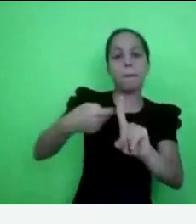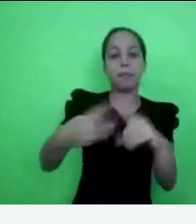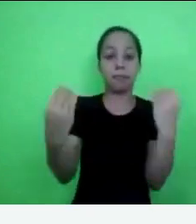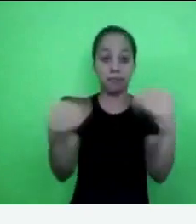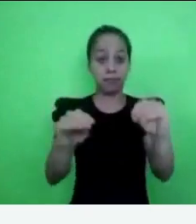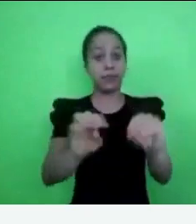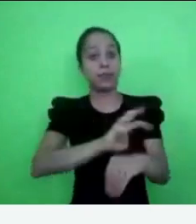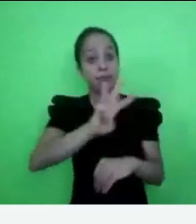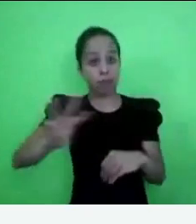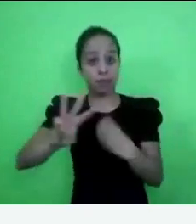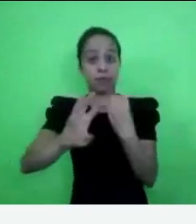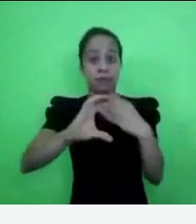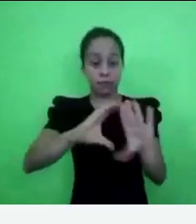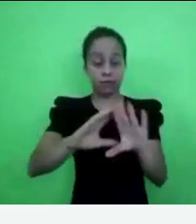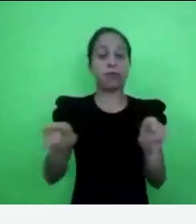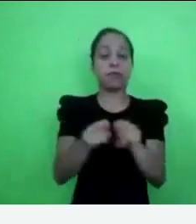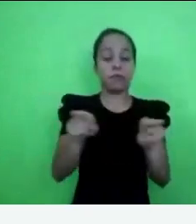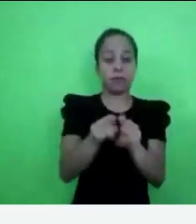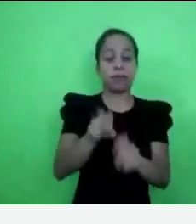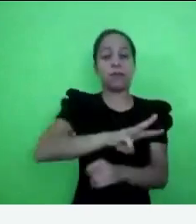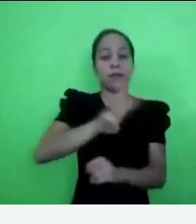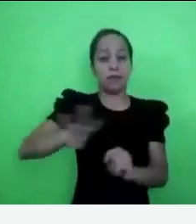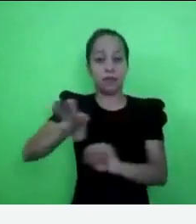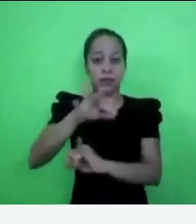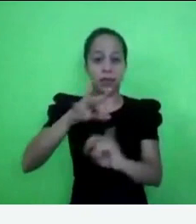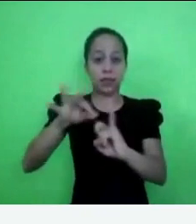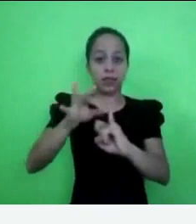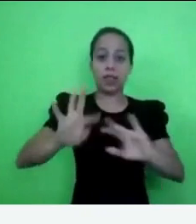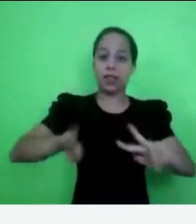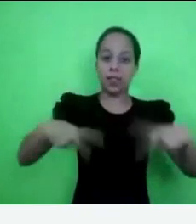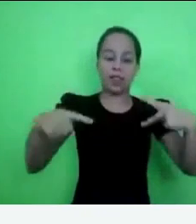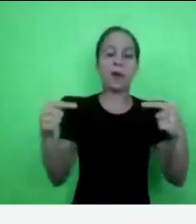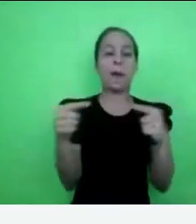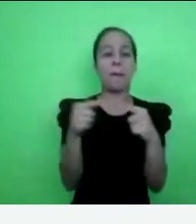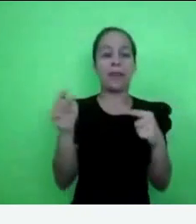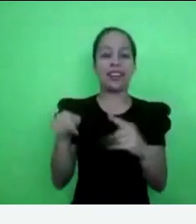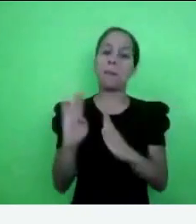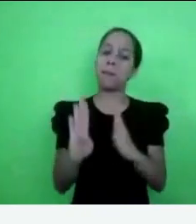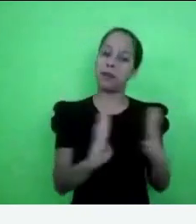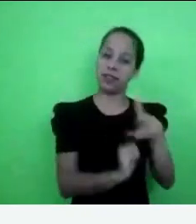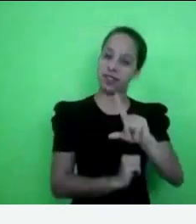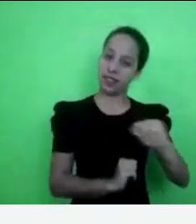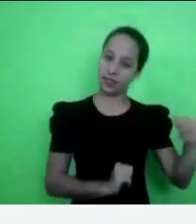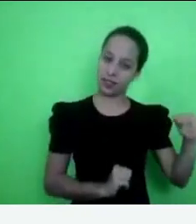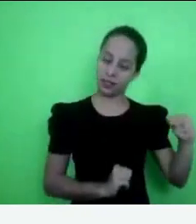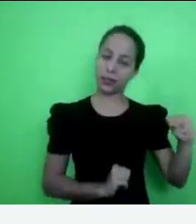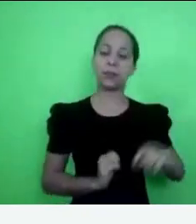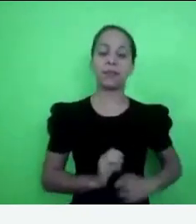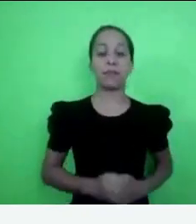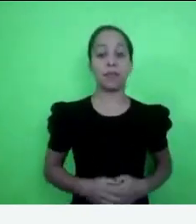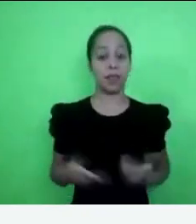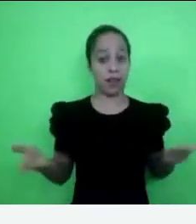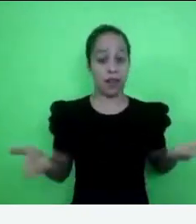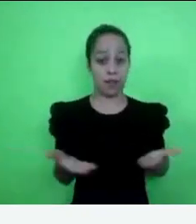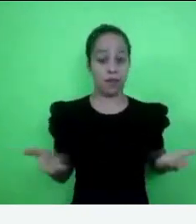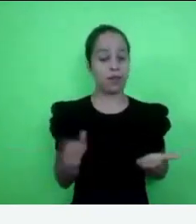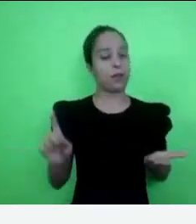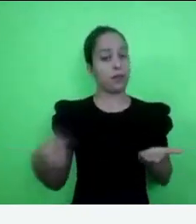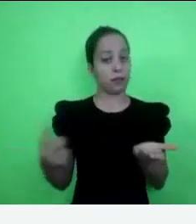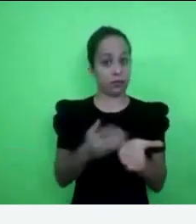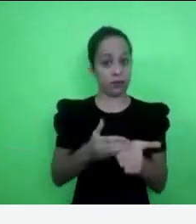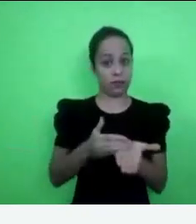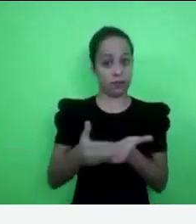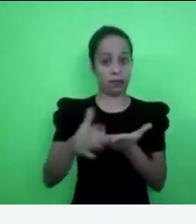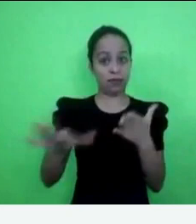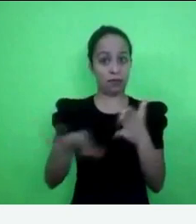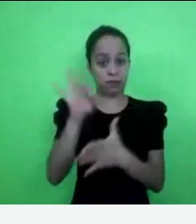no sítio do CFOI e do IFES, no link correspondente ao presente processo seletivo. Neste momento, iniciaremos